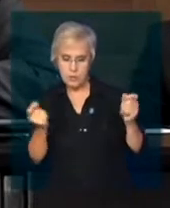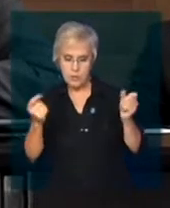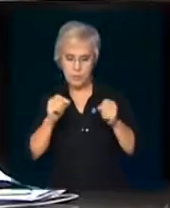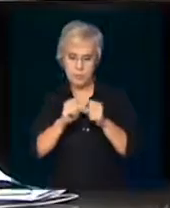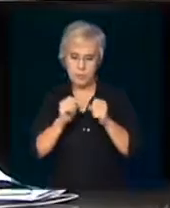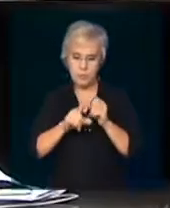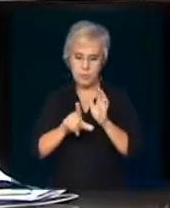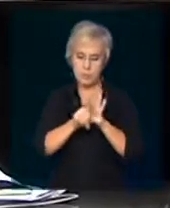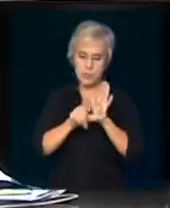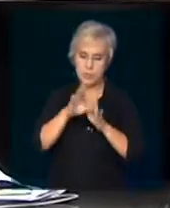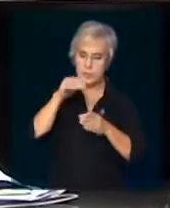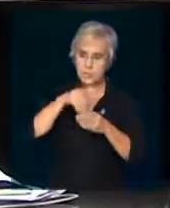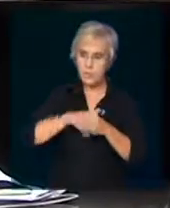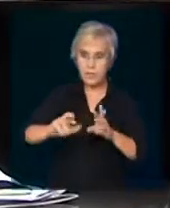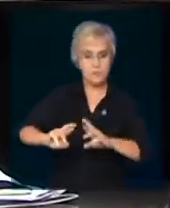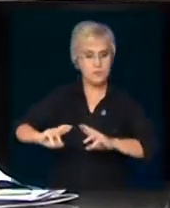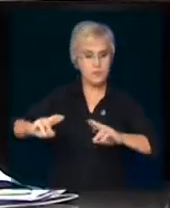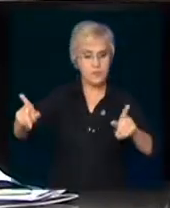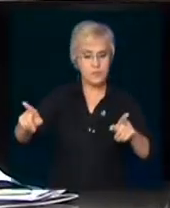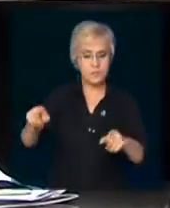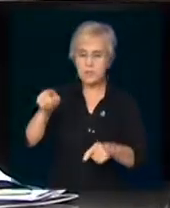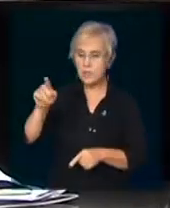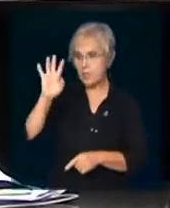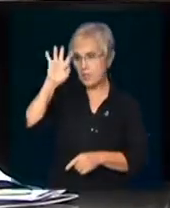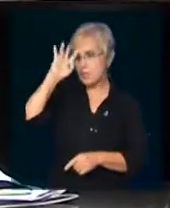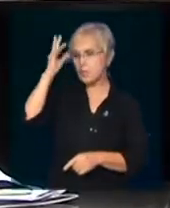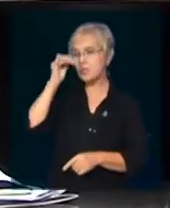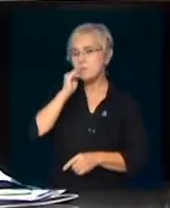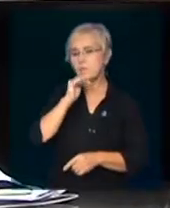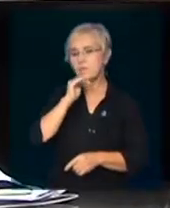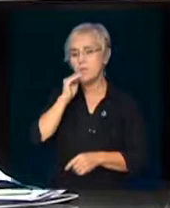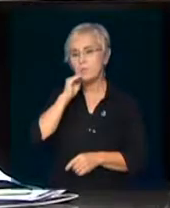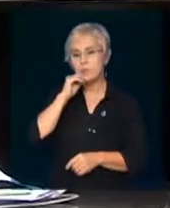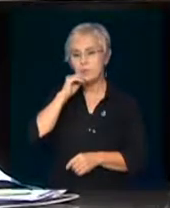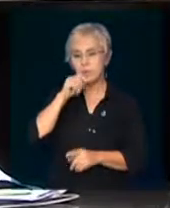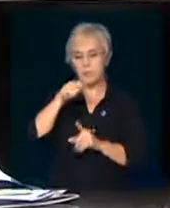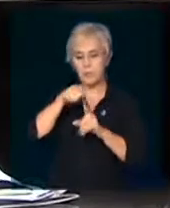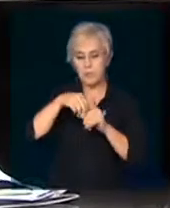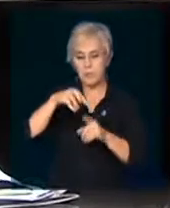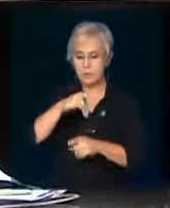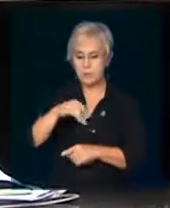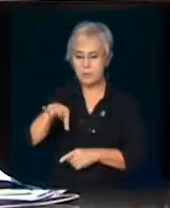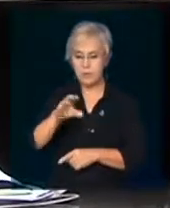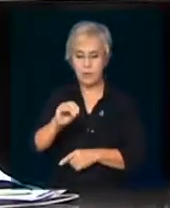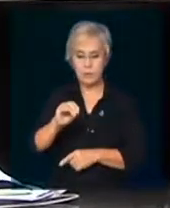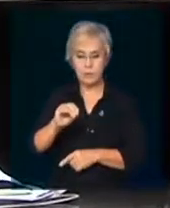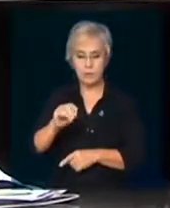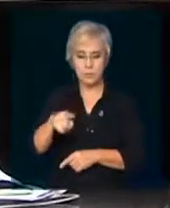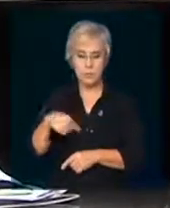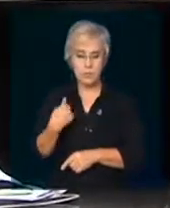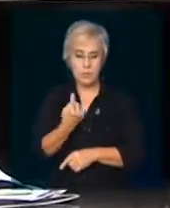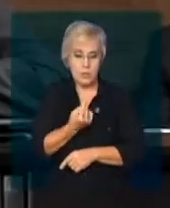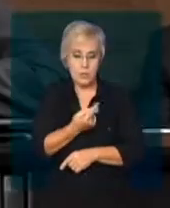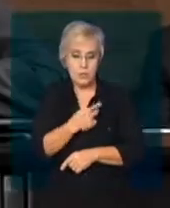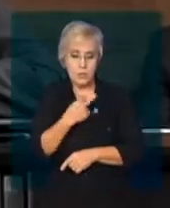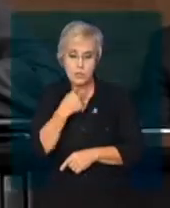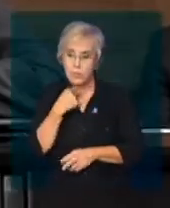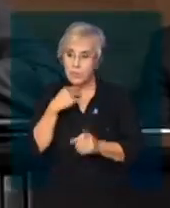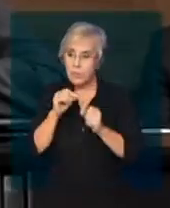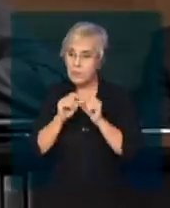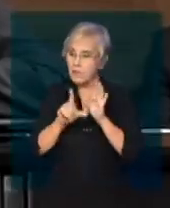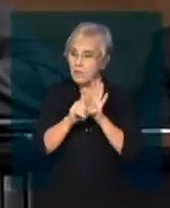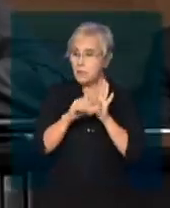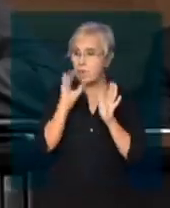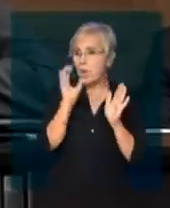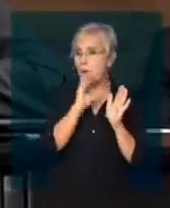legislação eleitoral. Eles editam uma resolução em março do ano da eleição e nós não podemos nem fazer uma lei às